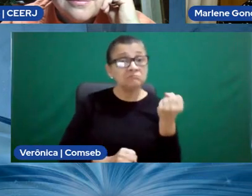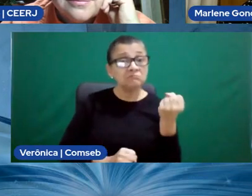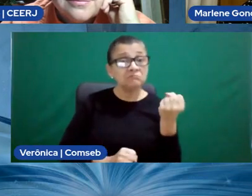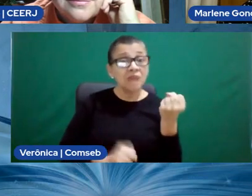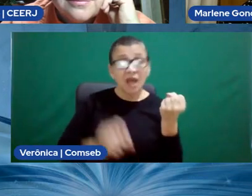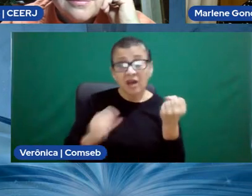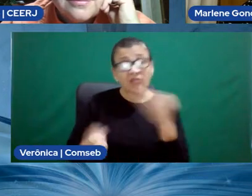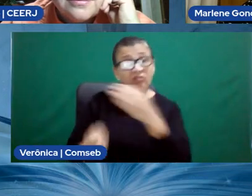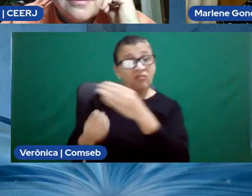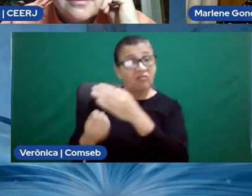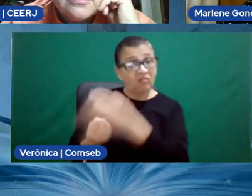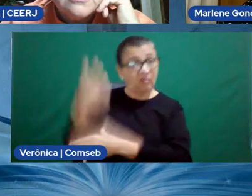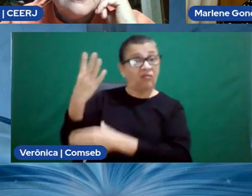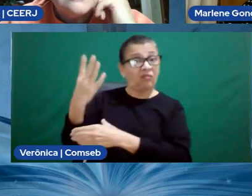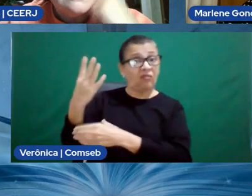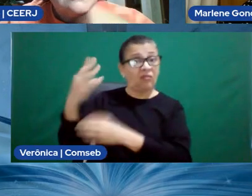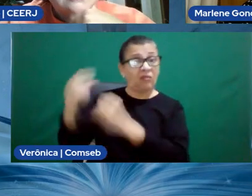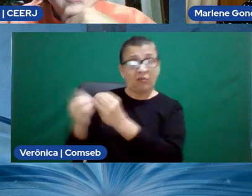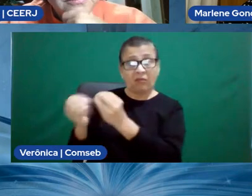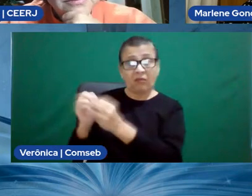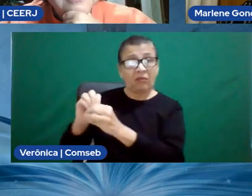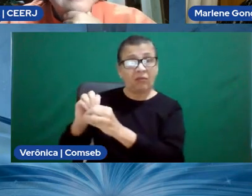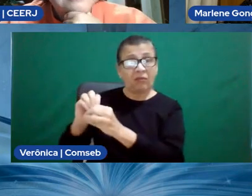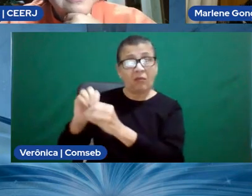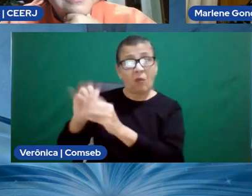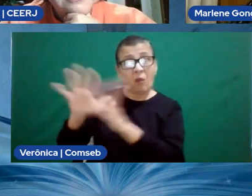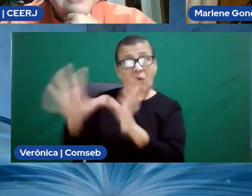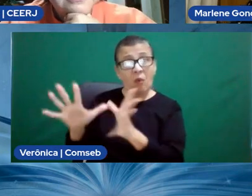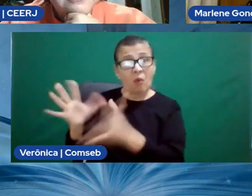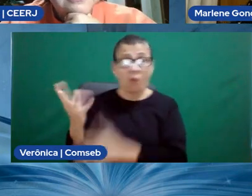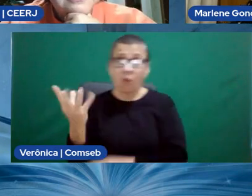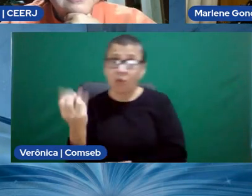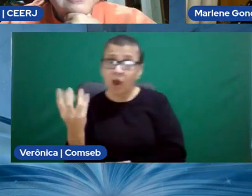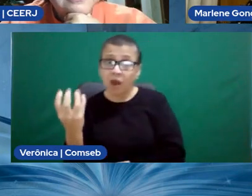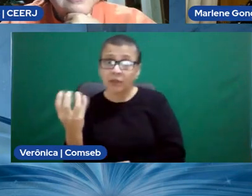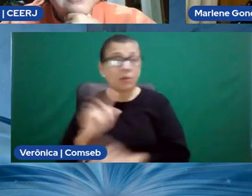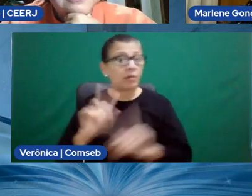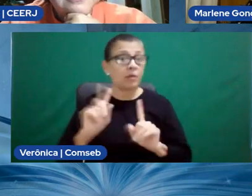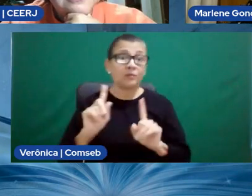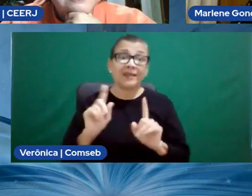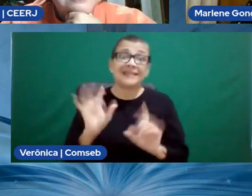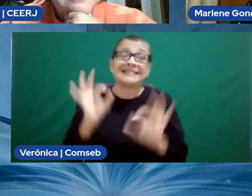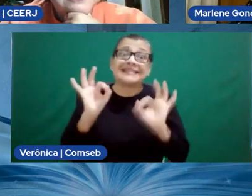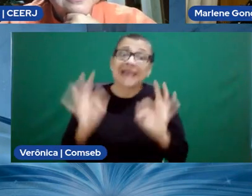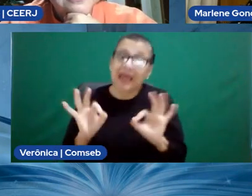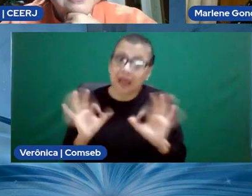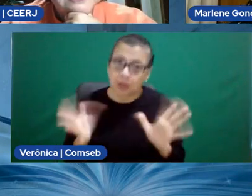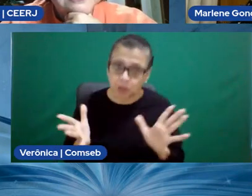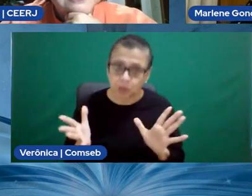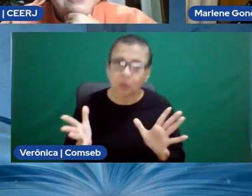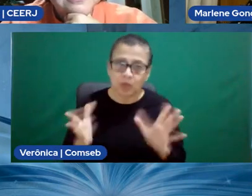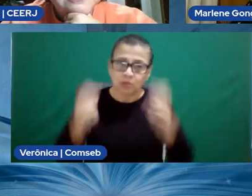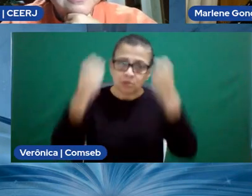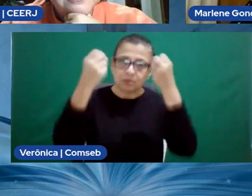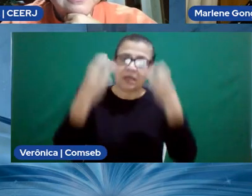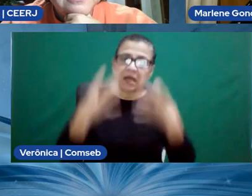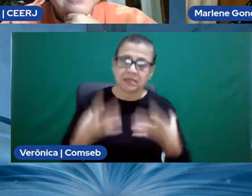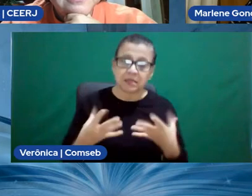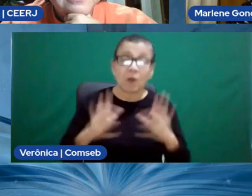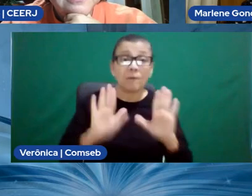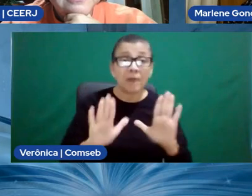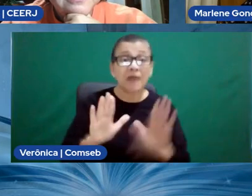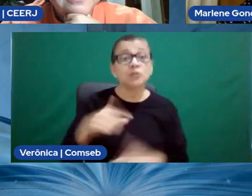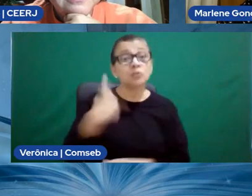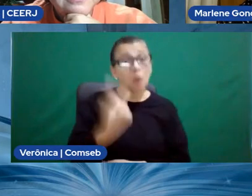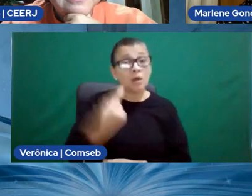matéria orgânica, embora os átomos possam ser semelhantes. Mas não tem vida, pelo que nós entendemos no